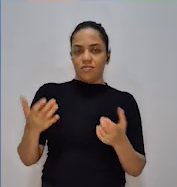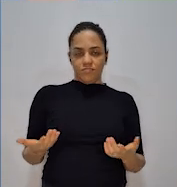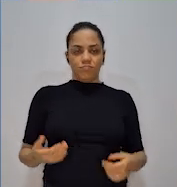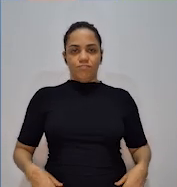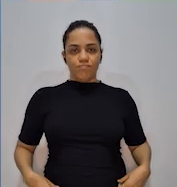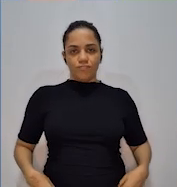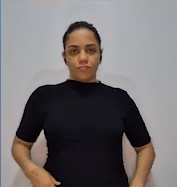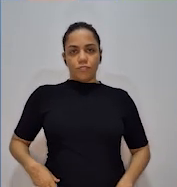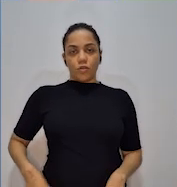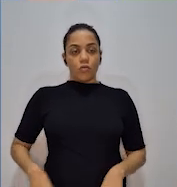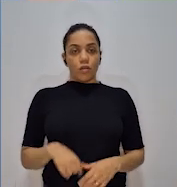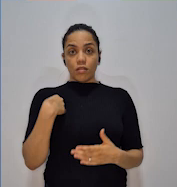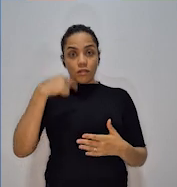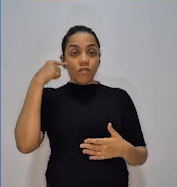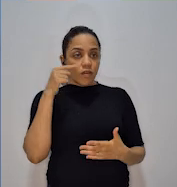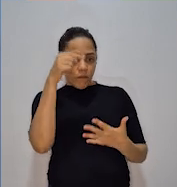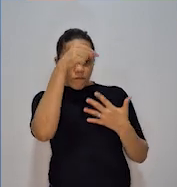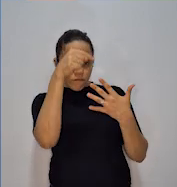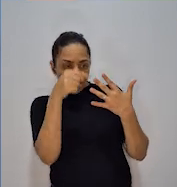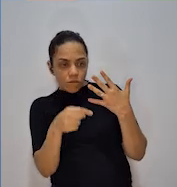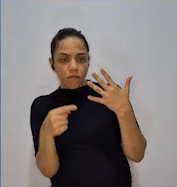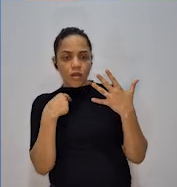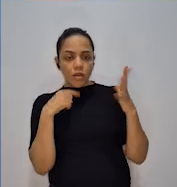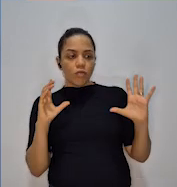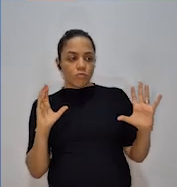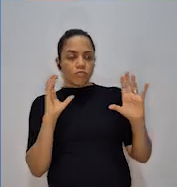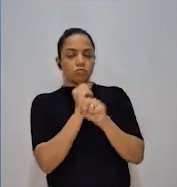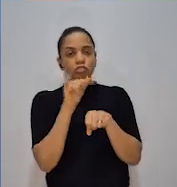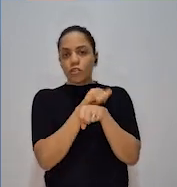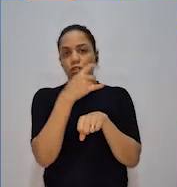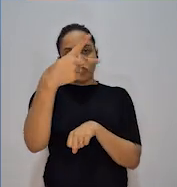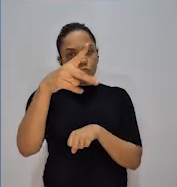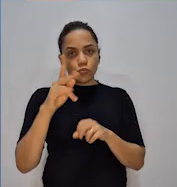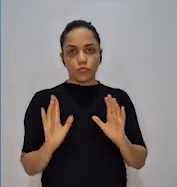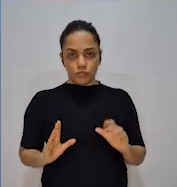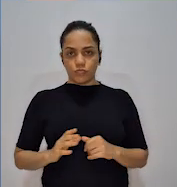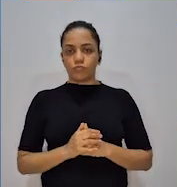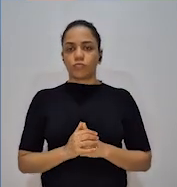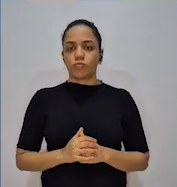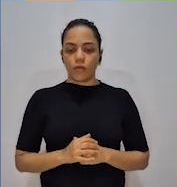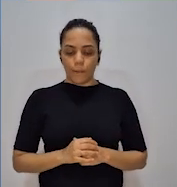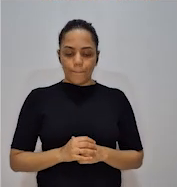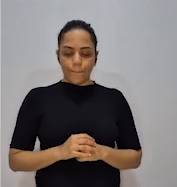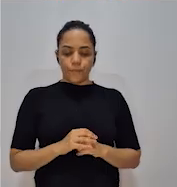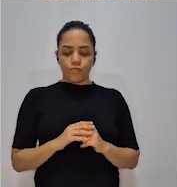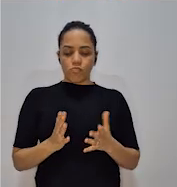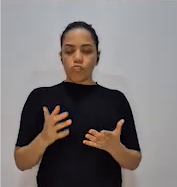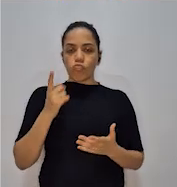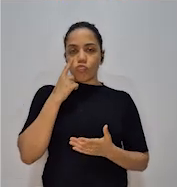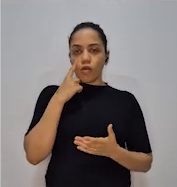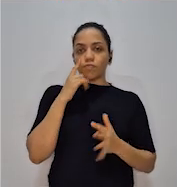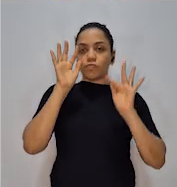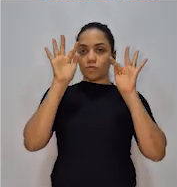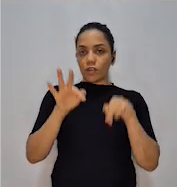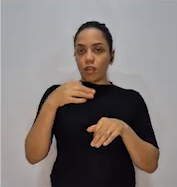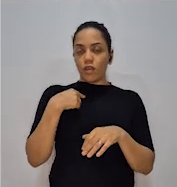tudo vai fazer parte, em algum momento, da composição da estratégia de vocês. Bom, então, aqui para a gente encerrar,